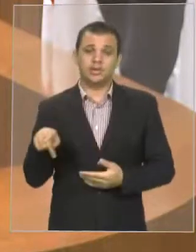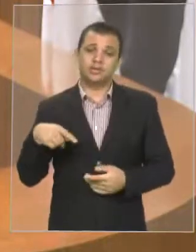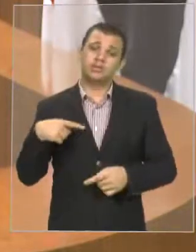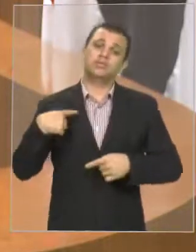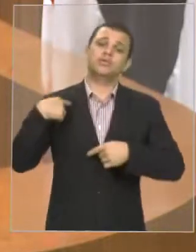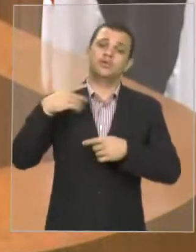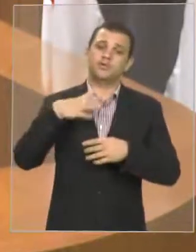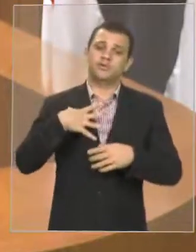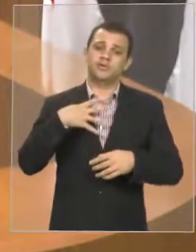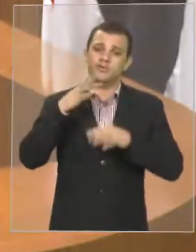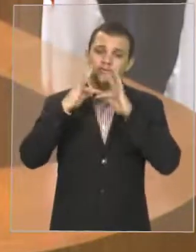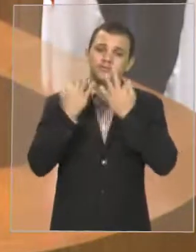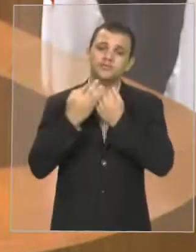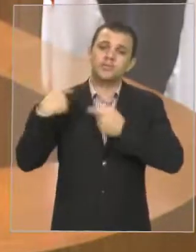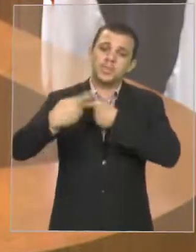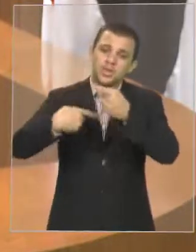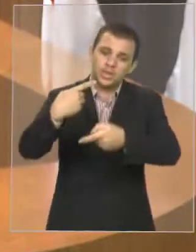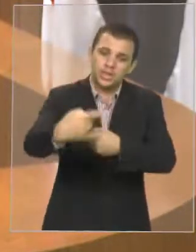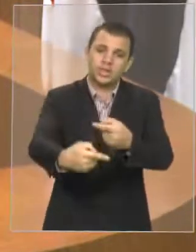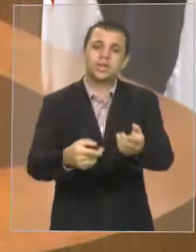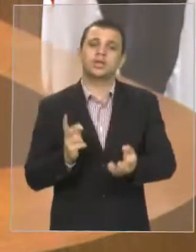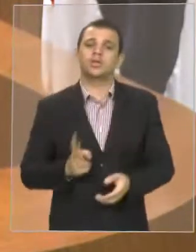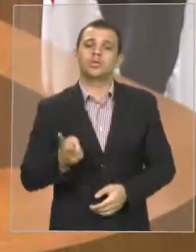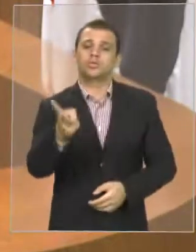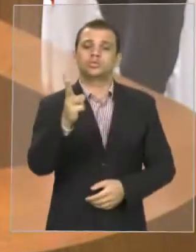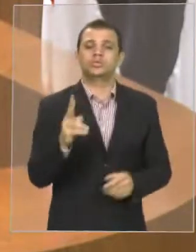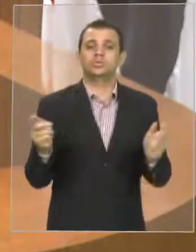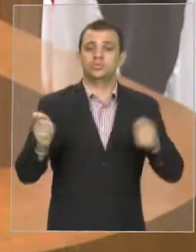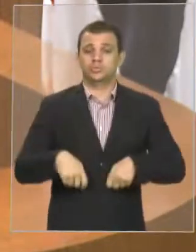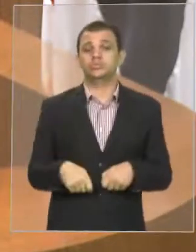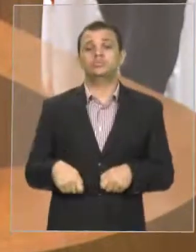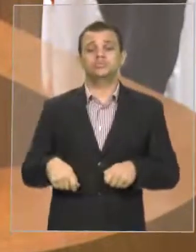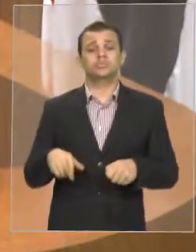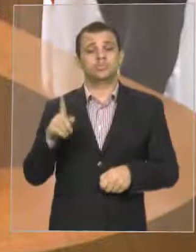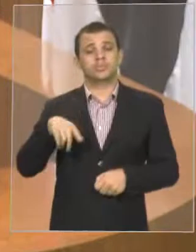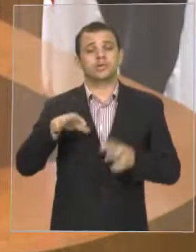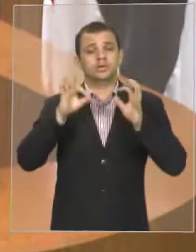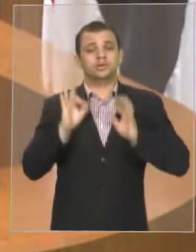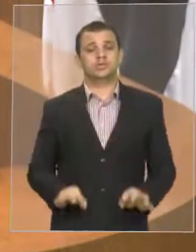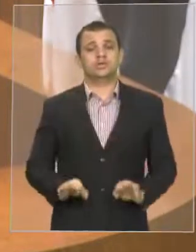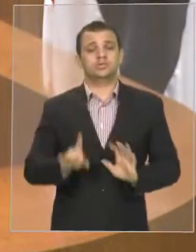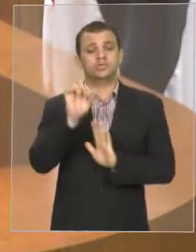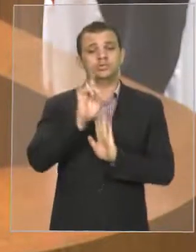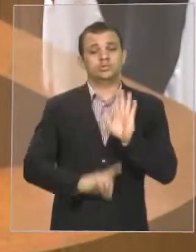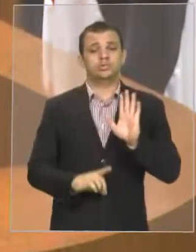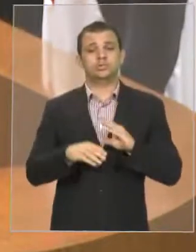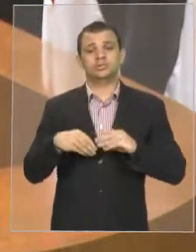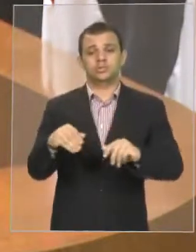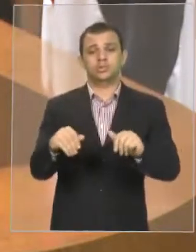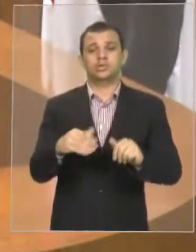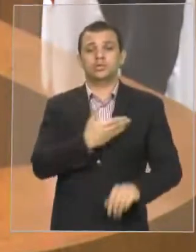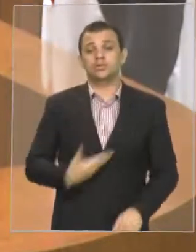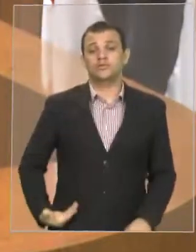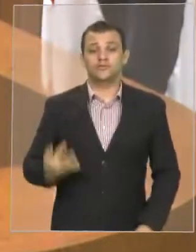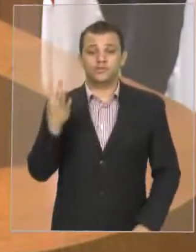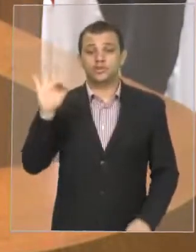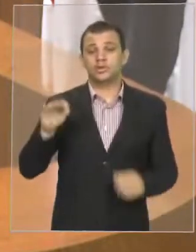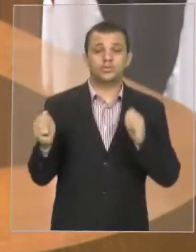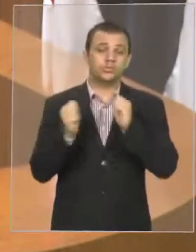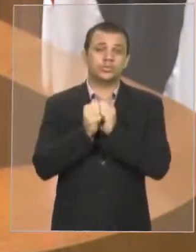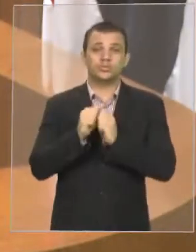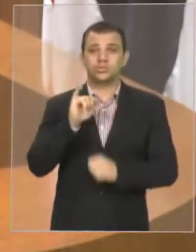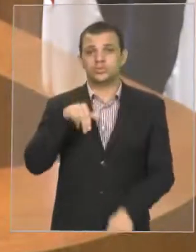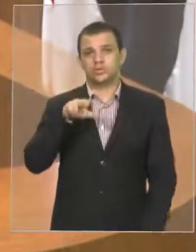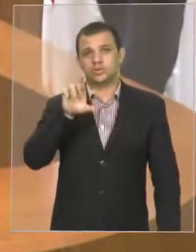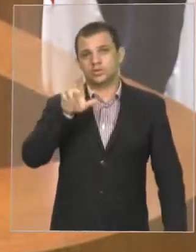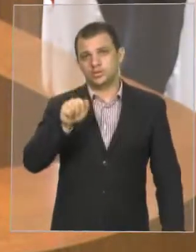É a garantia da terra, a garantia de fato. E o governo federal, através do INCRA, do Maranhão, superintendente